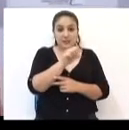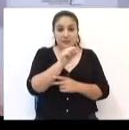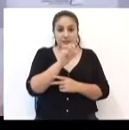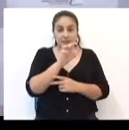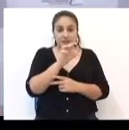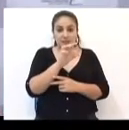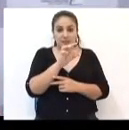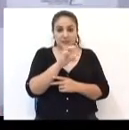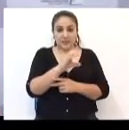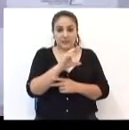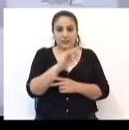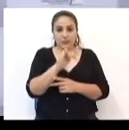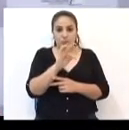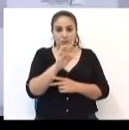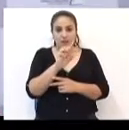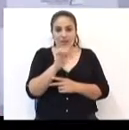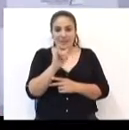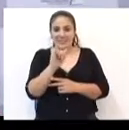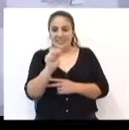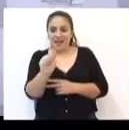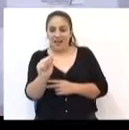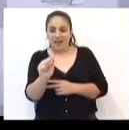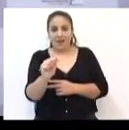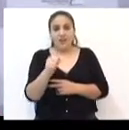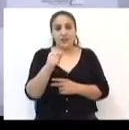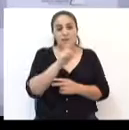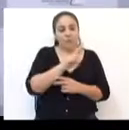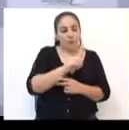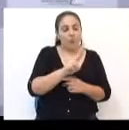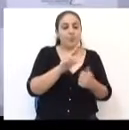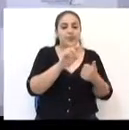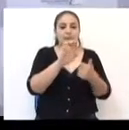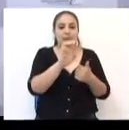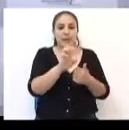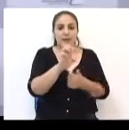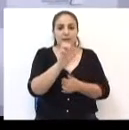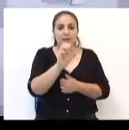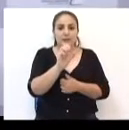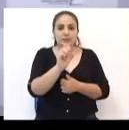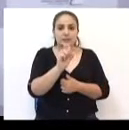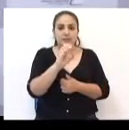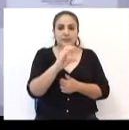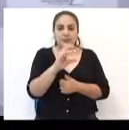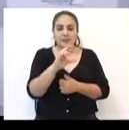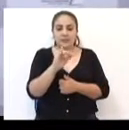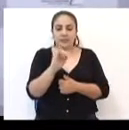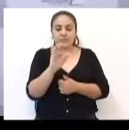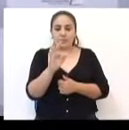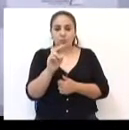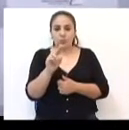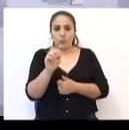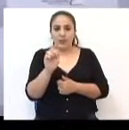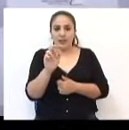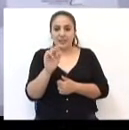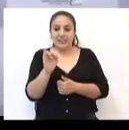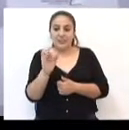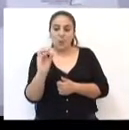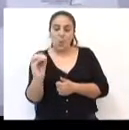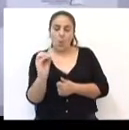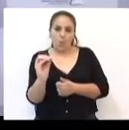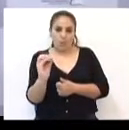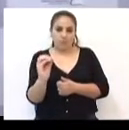mas no meu crachá estava escriturário tal, assessor tal. Então, questões